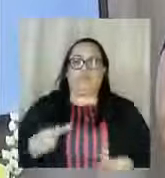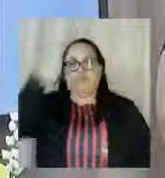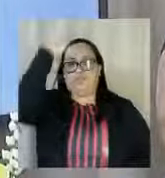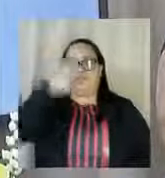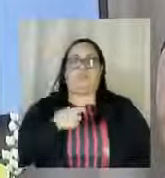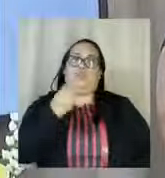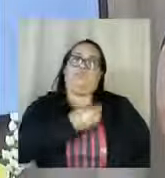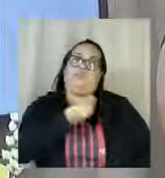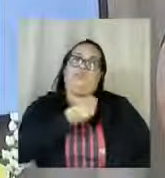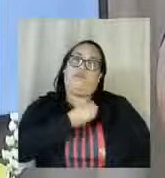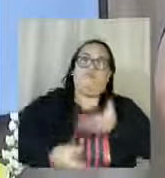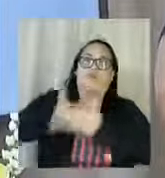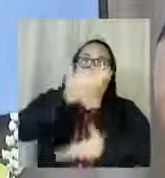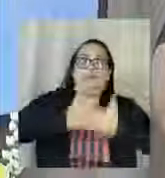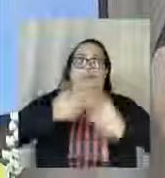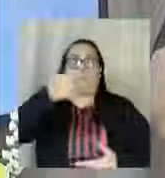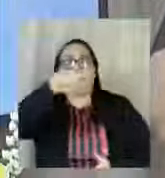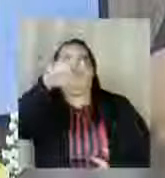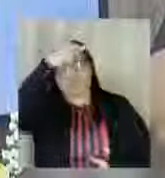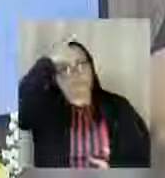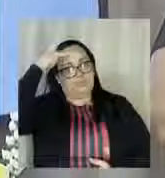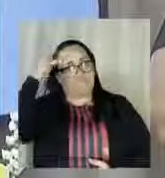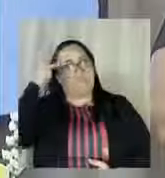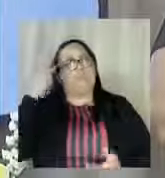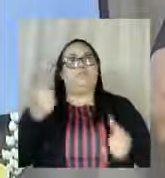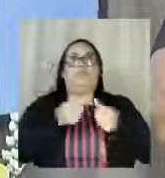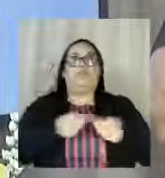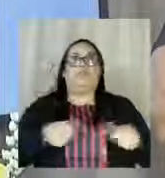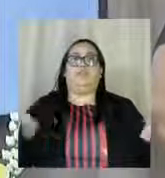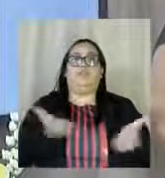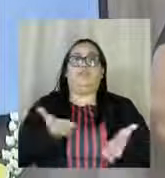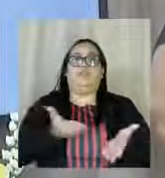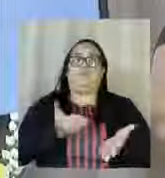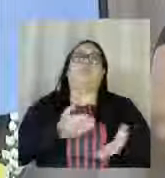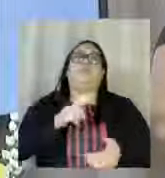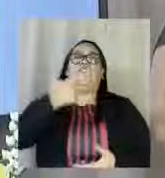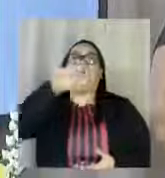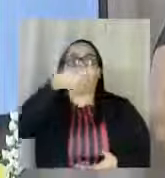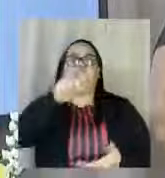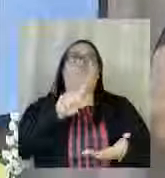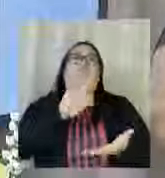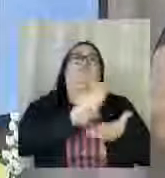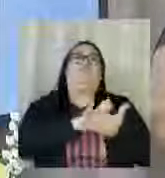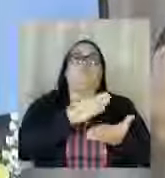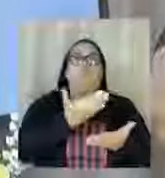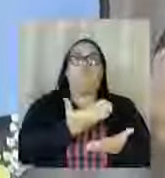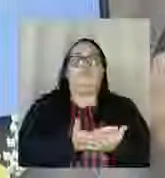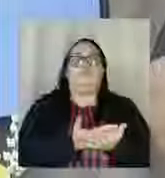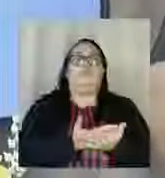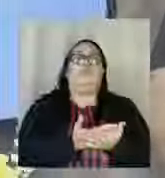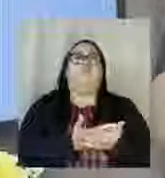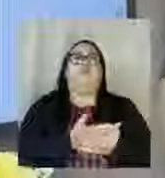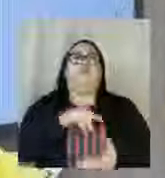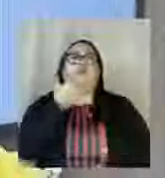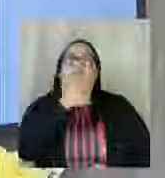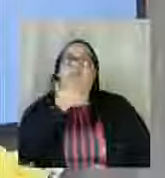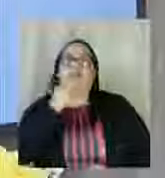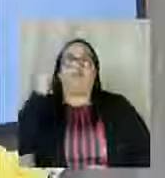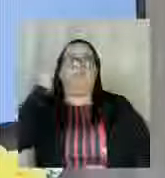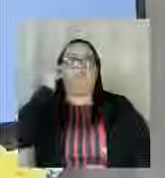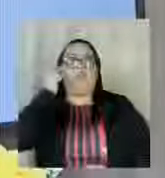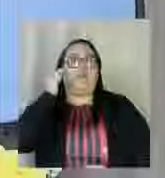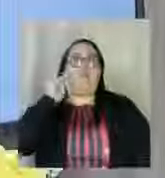outro. Né? Estamos aqui com uma outra intérprete agora, bem próxima a gente, que é a Catiane. Catiane, na verdade, você